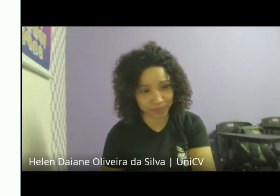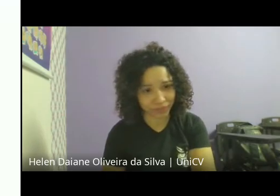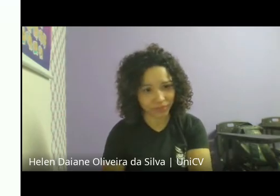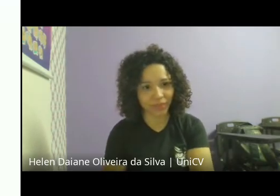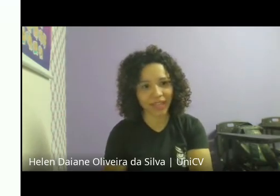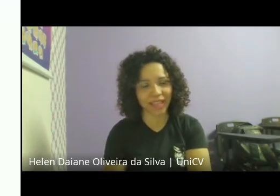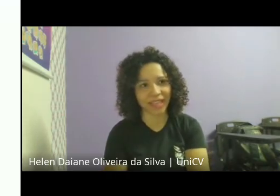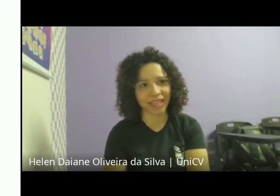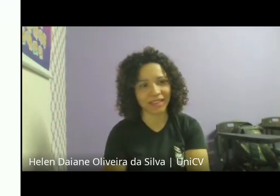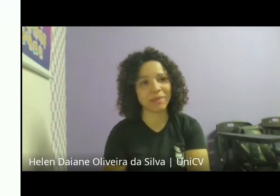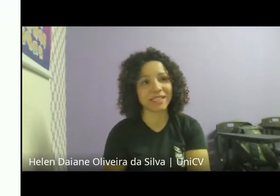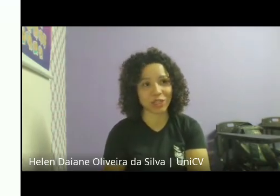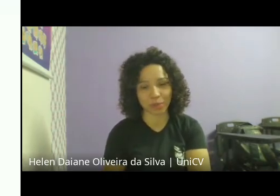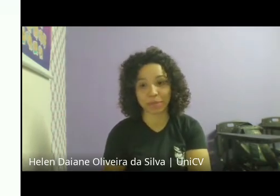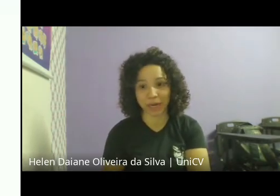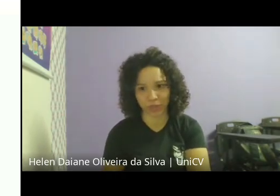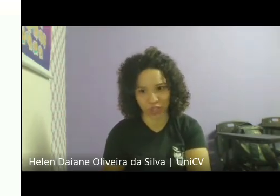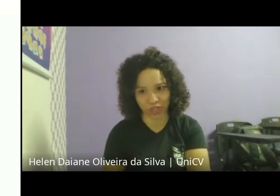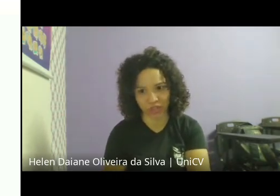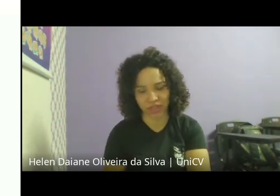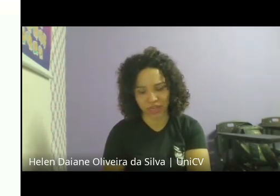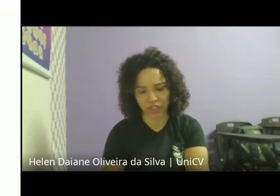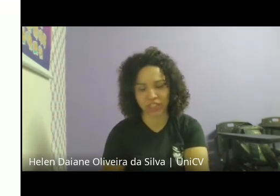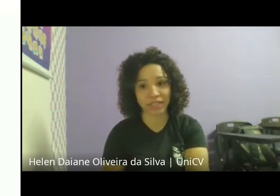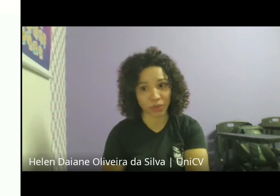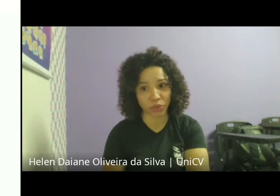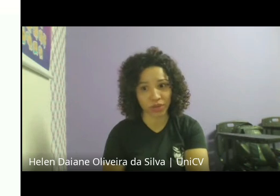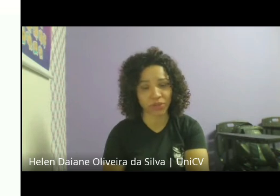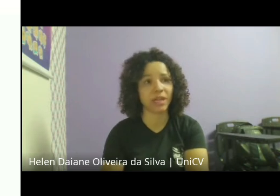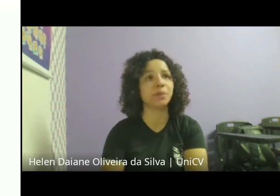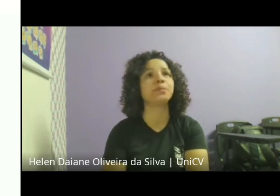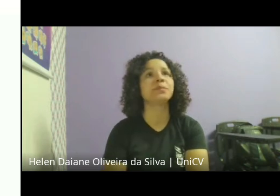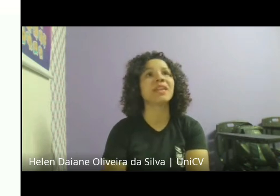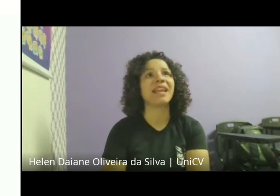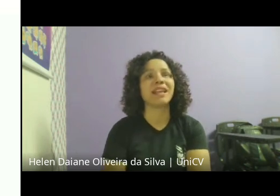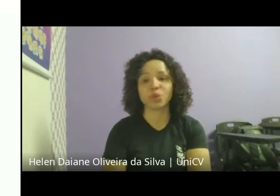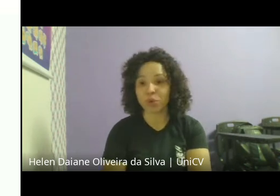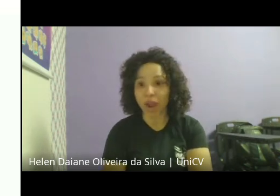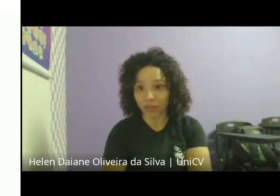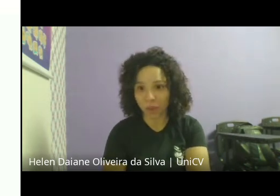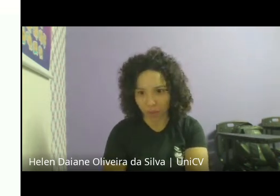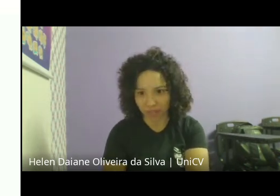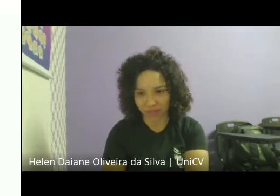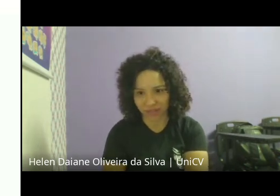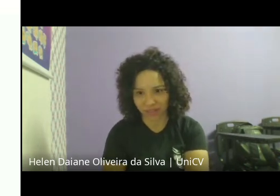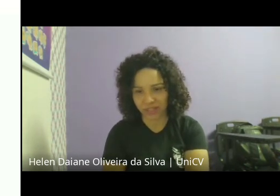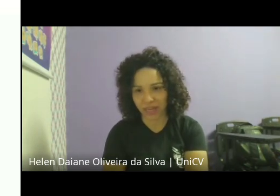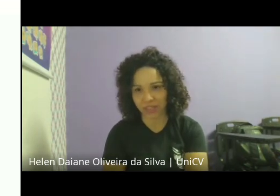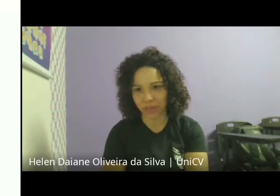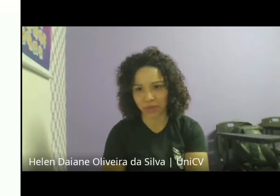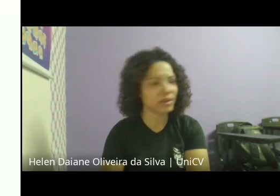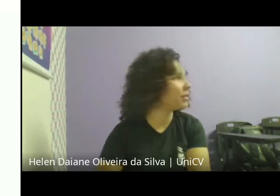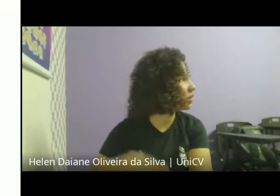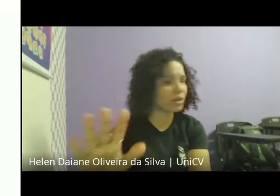cidade, na minha cidade não, mas perto da gente, acho que já até saiu no Jornal Nacional. Sumiu 4 homens. Vocês